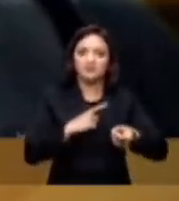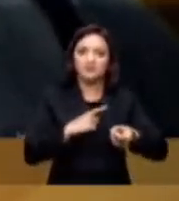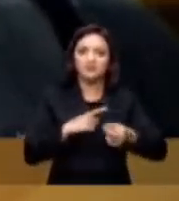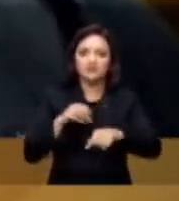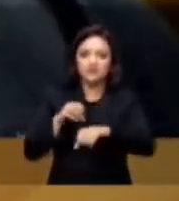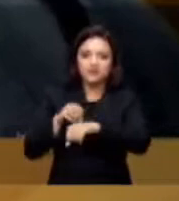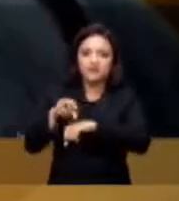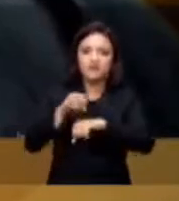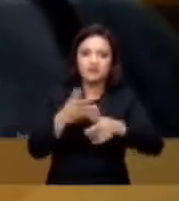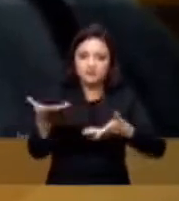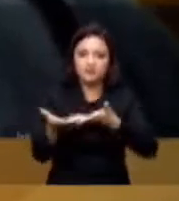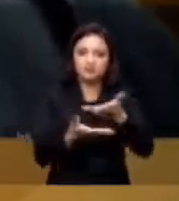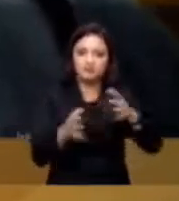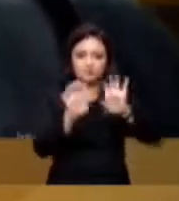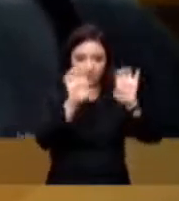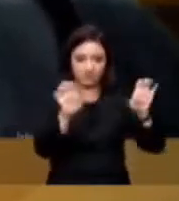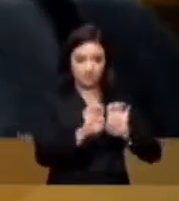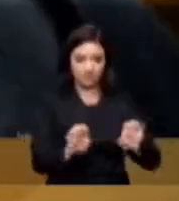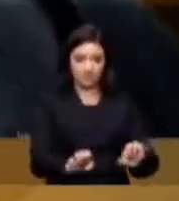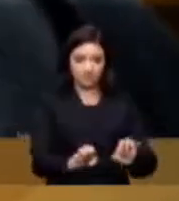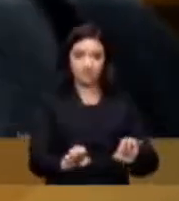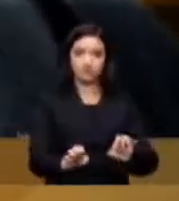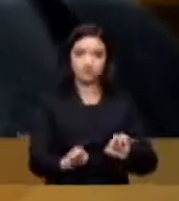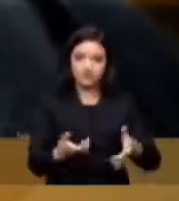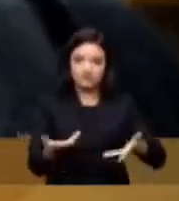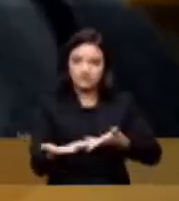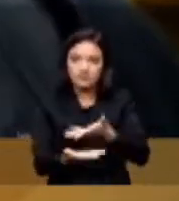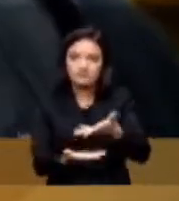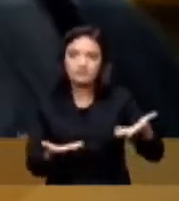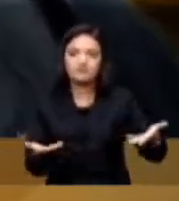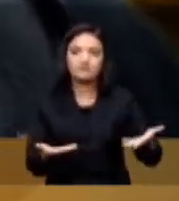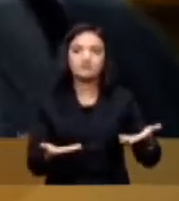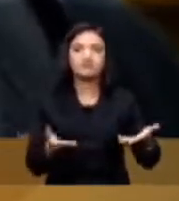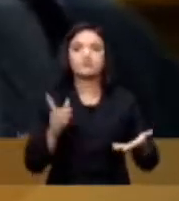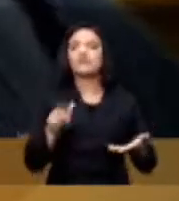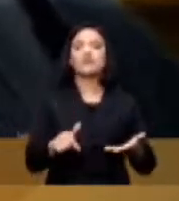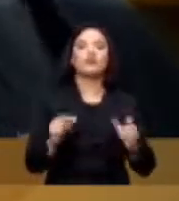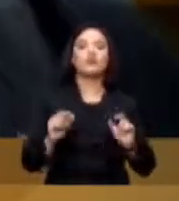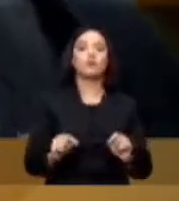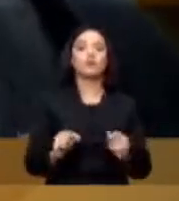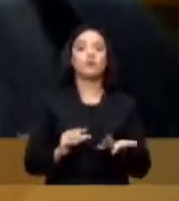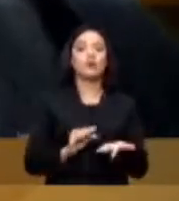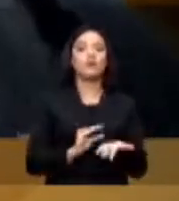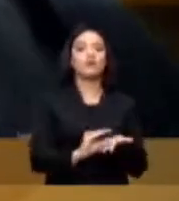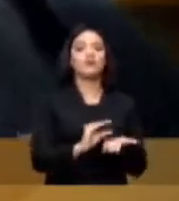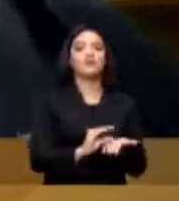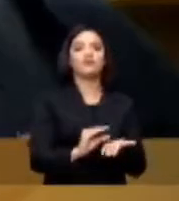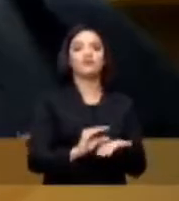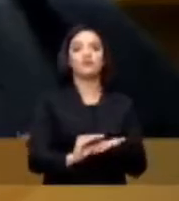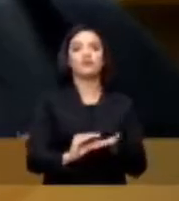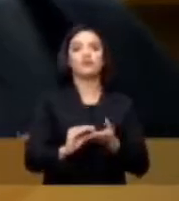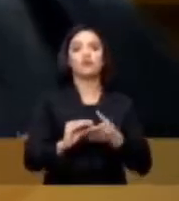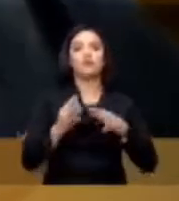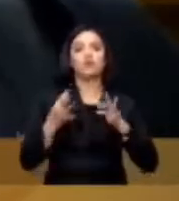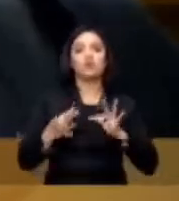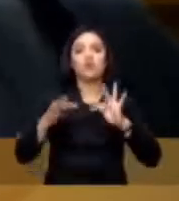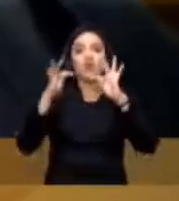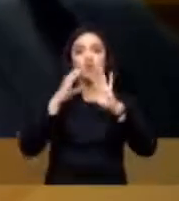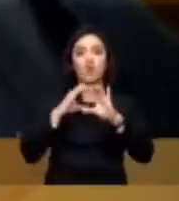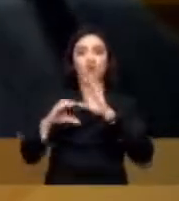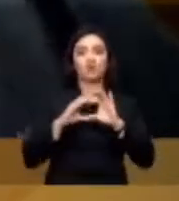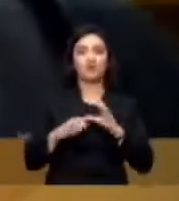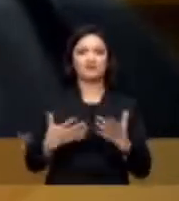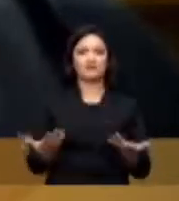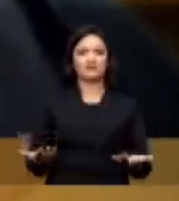de infraestrutura seja voltada ao investimento em telecomunicações. É